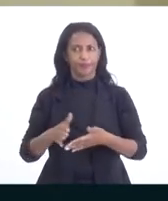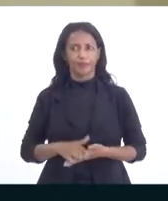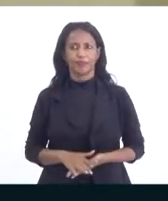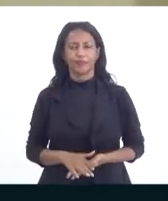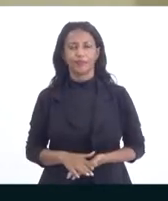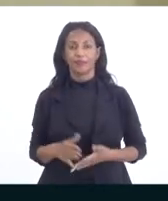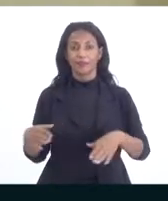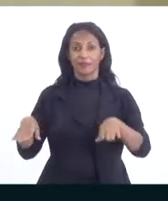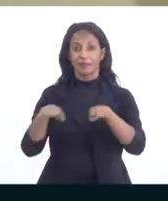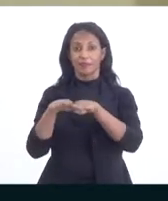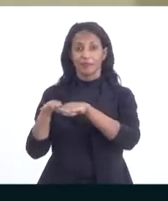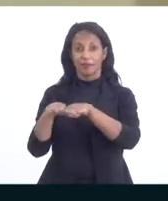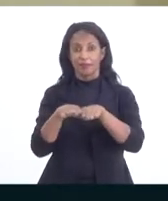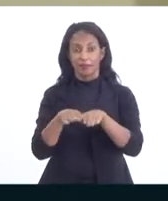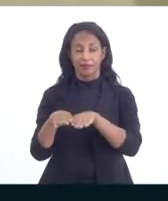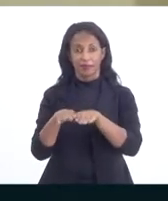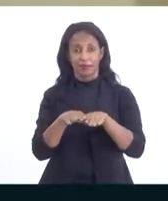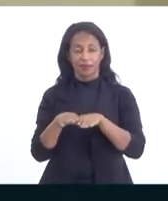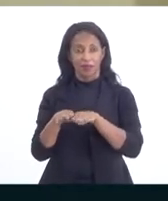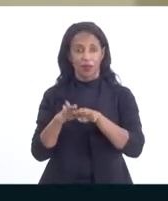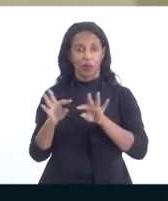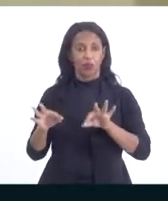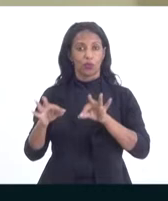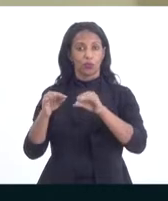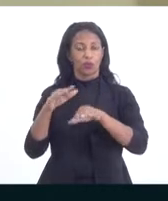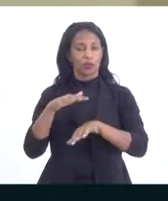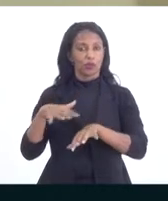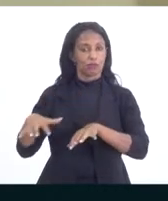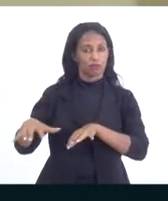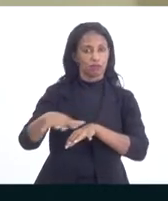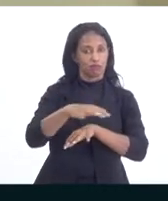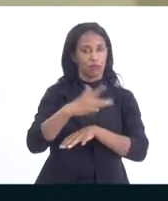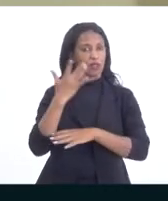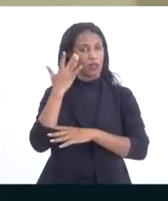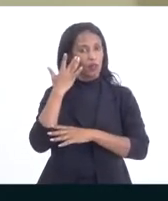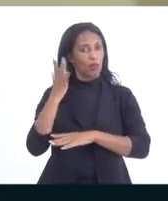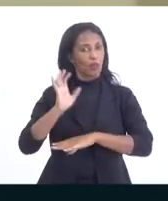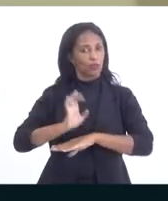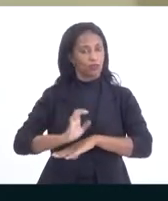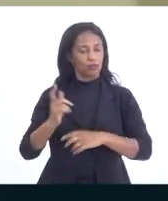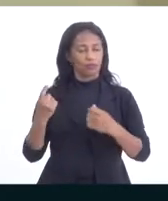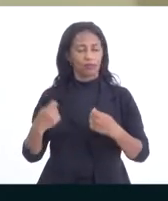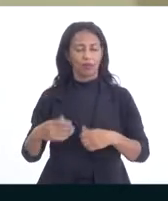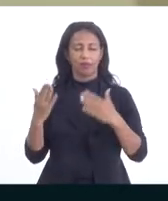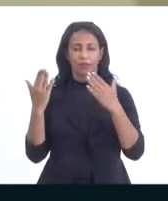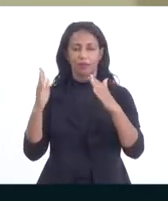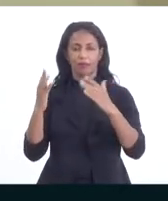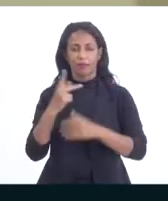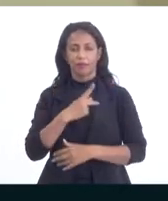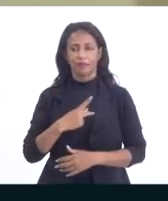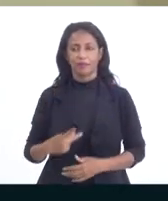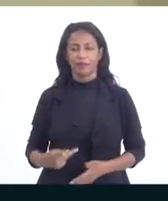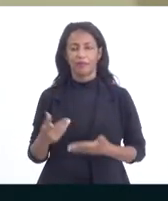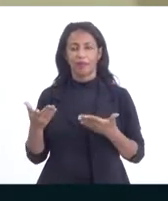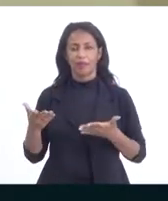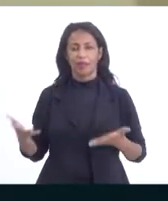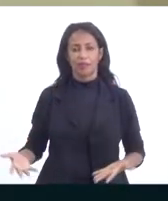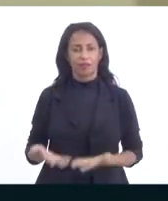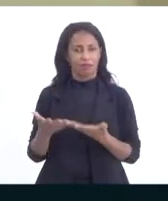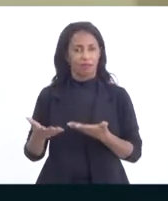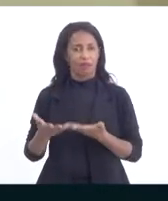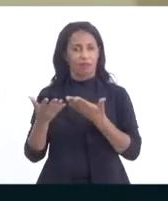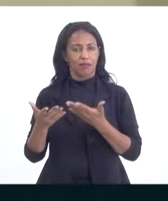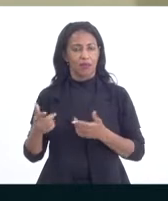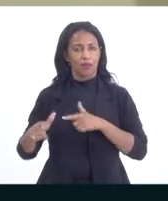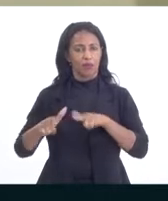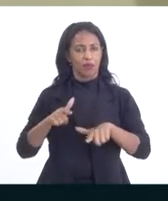nessa igualdade de condições com todas as regiões que eu acho que o nosso estado merece. Parabéns, presidente, por essa iniciativa e